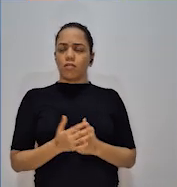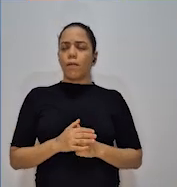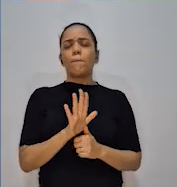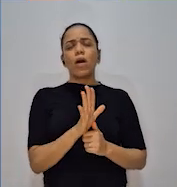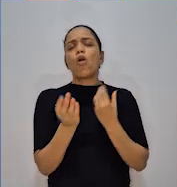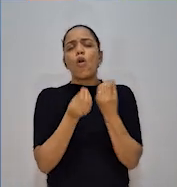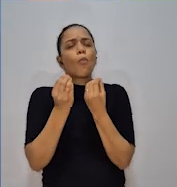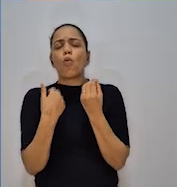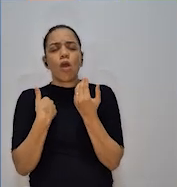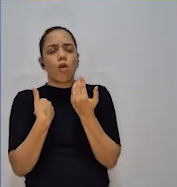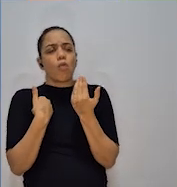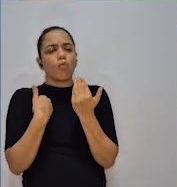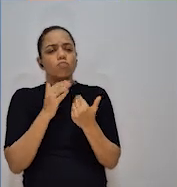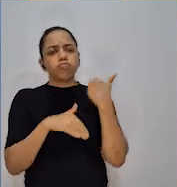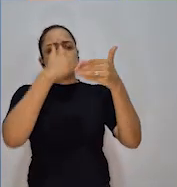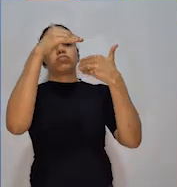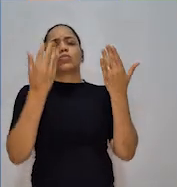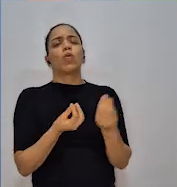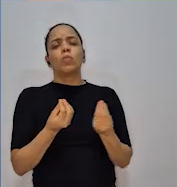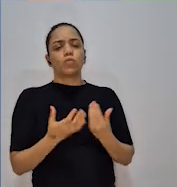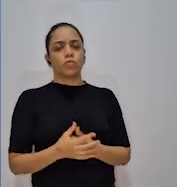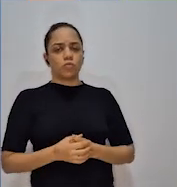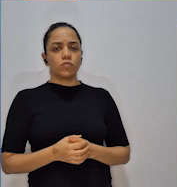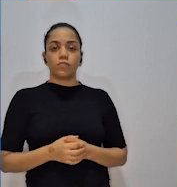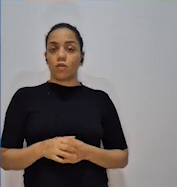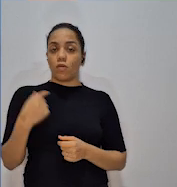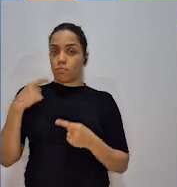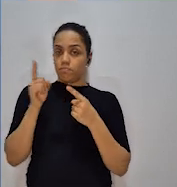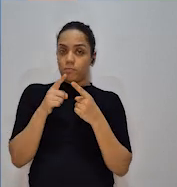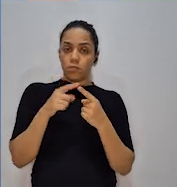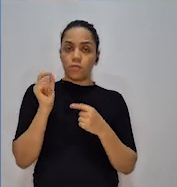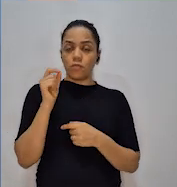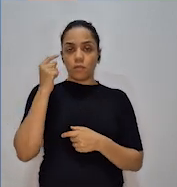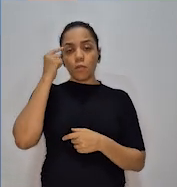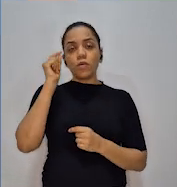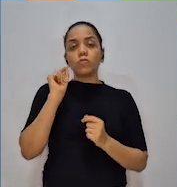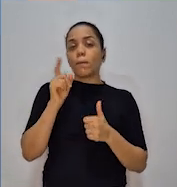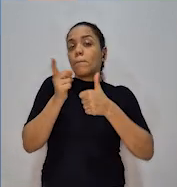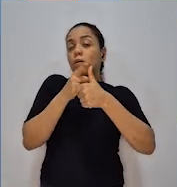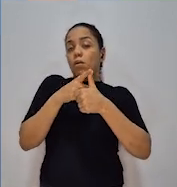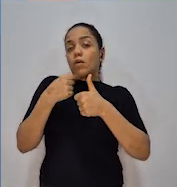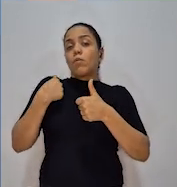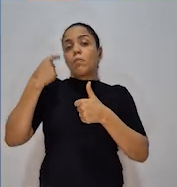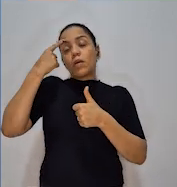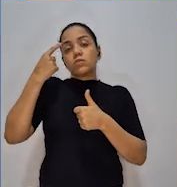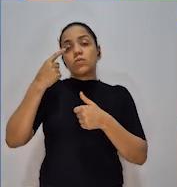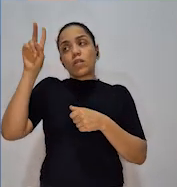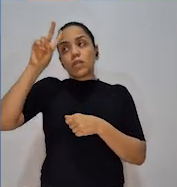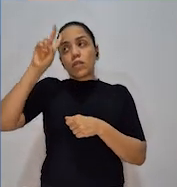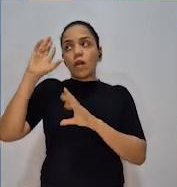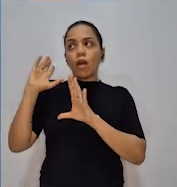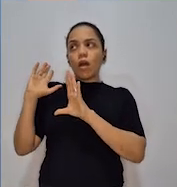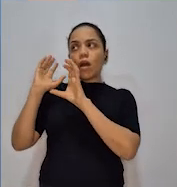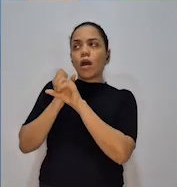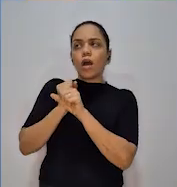nessa jornada? Bom, primeiro ponto para a gente avançar na jornada nas organizações é entender o histórico de inclusão